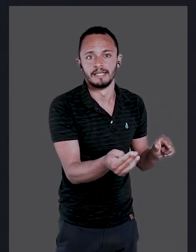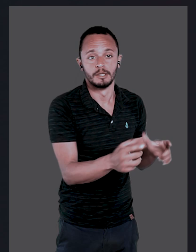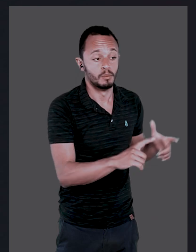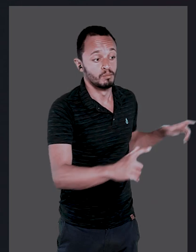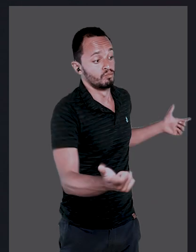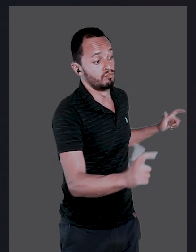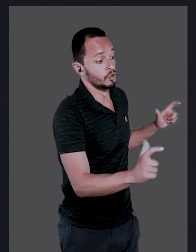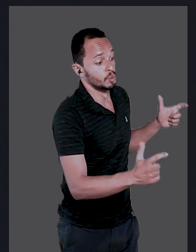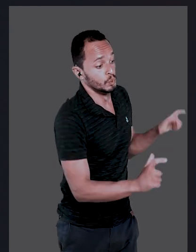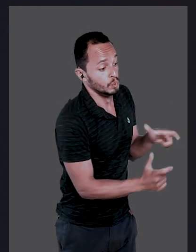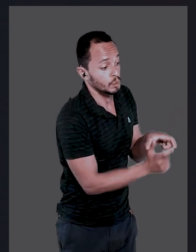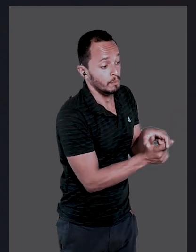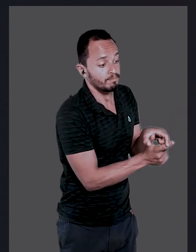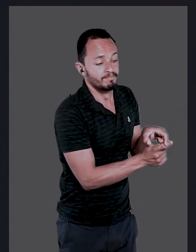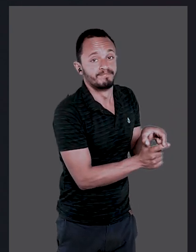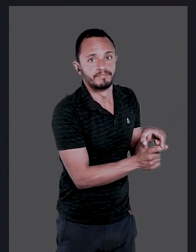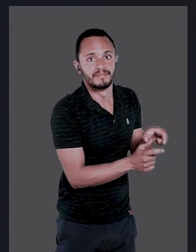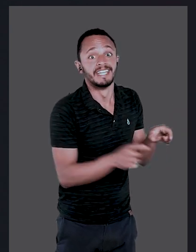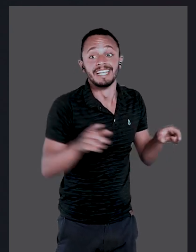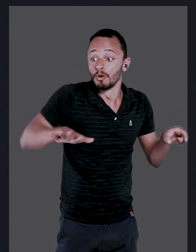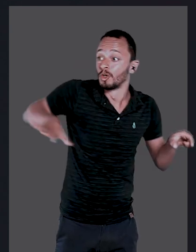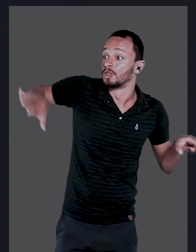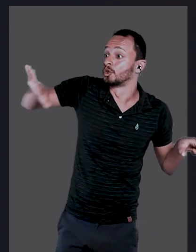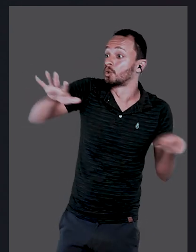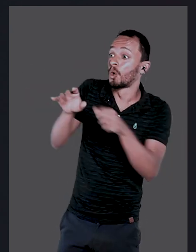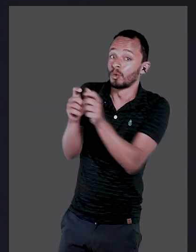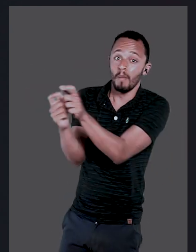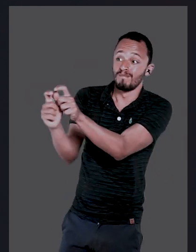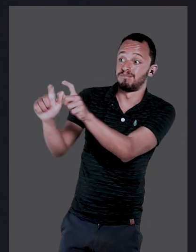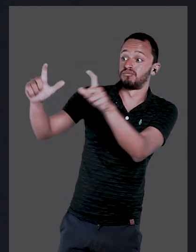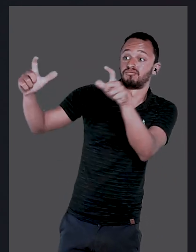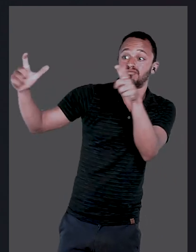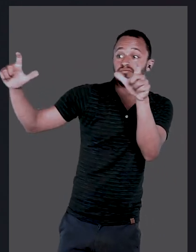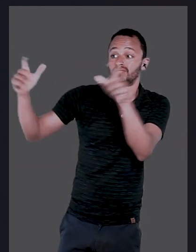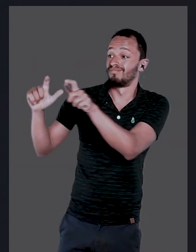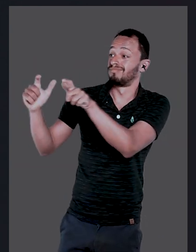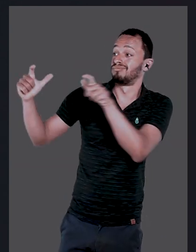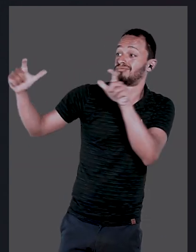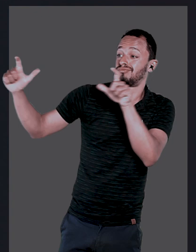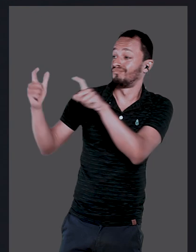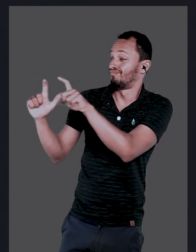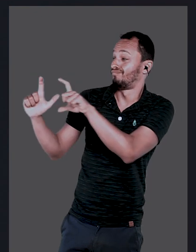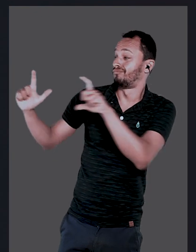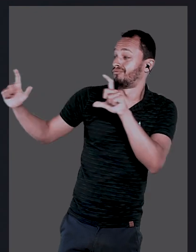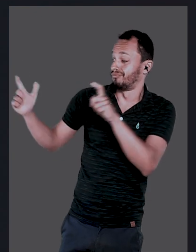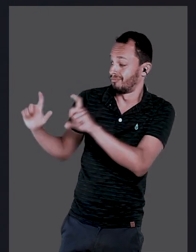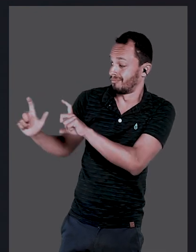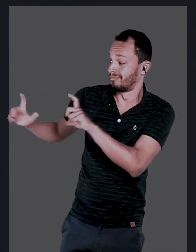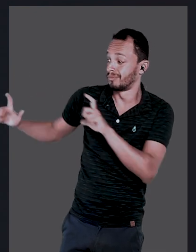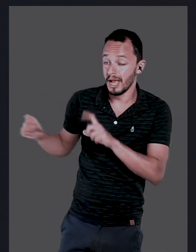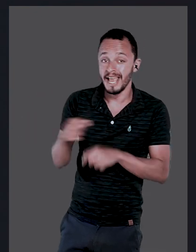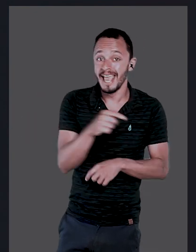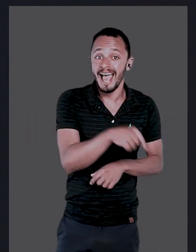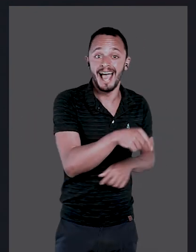maneira, enquanto toda a humanidade se multiplicava astronomicamente em todos os